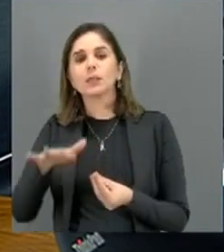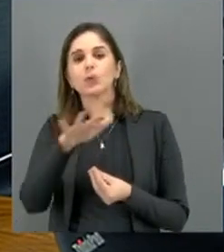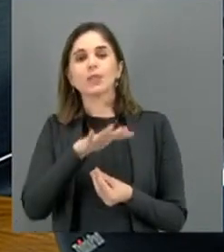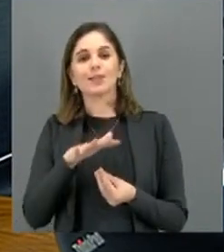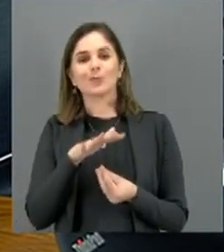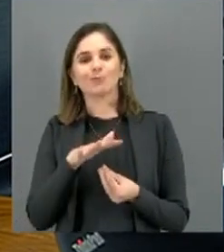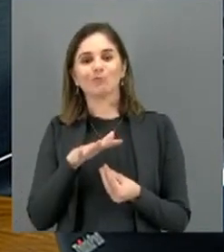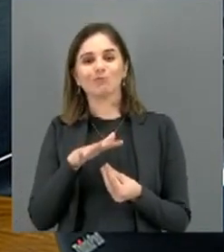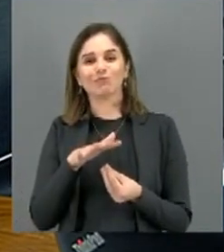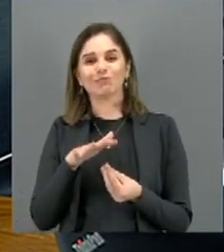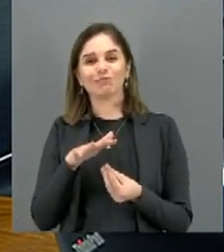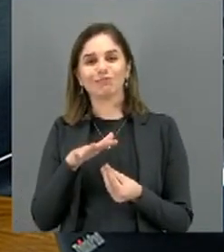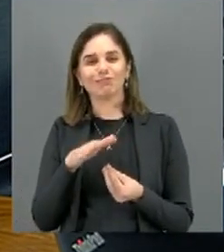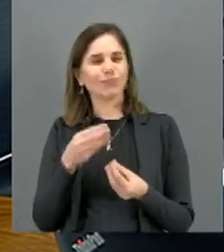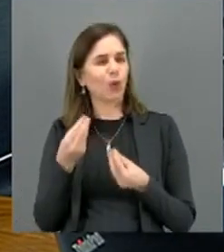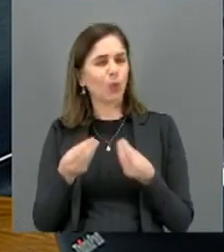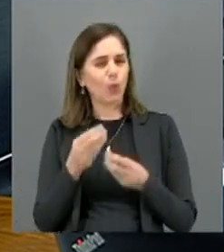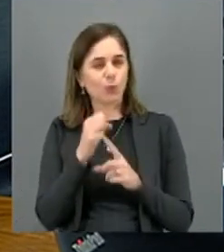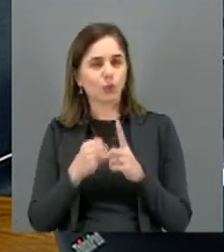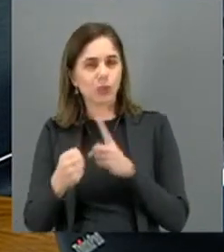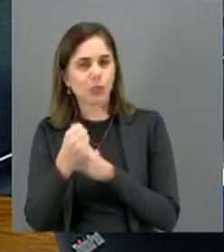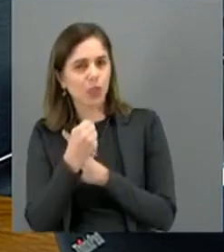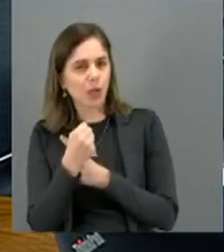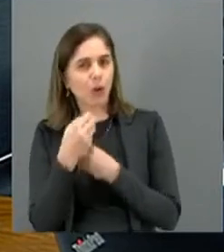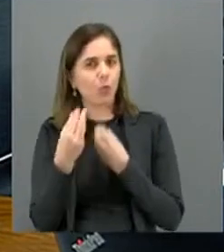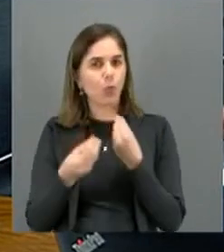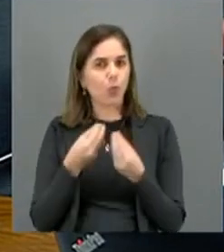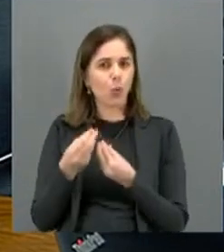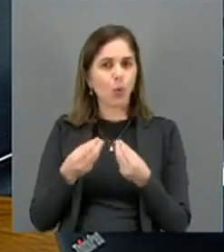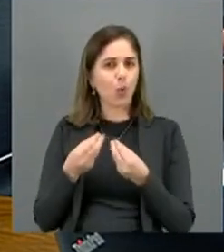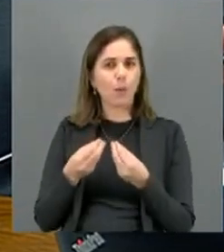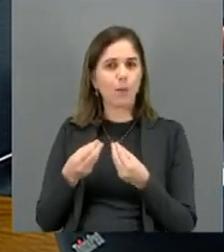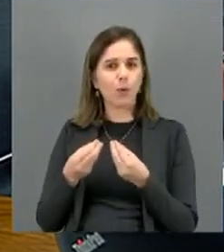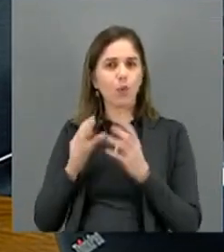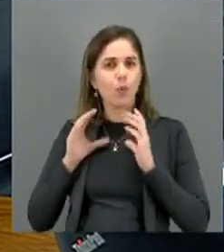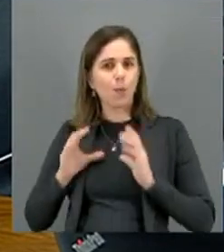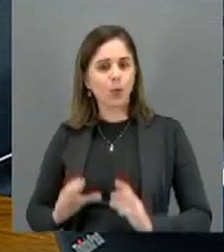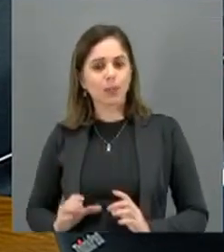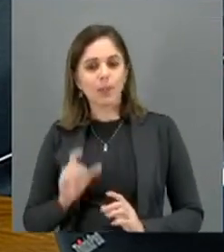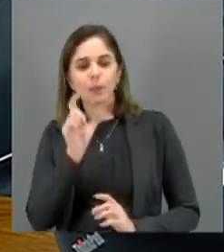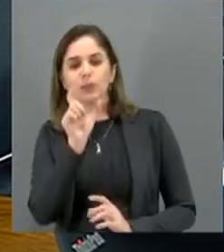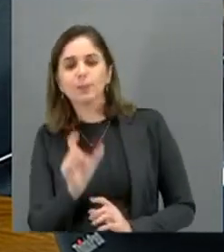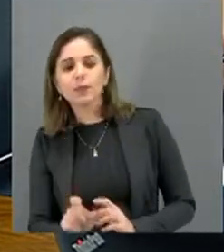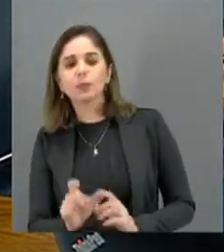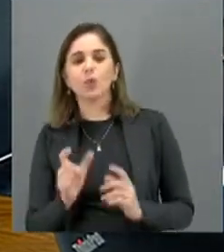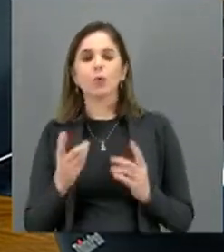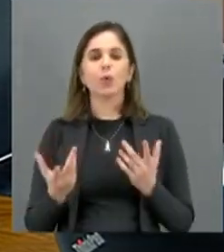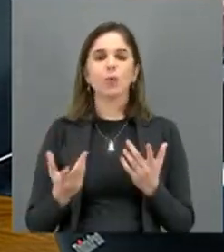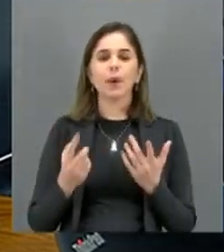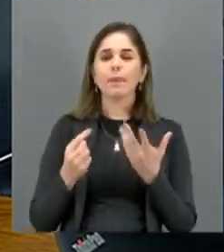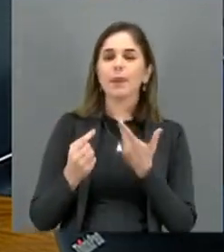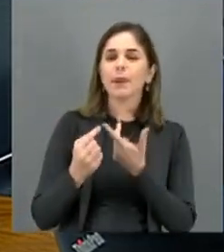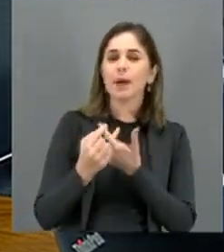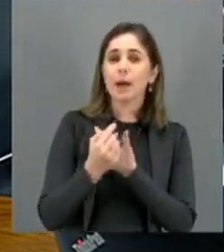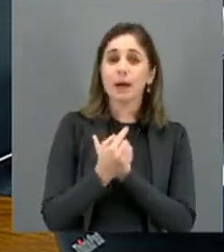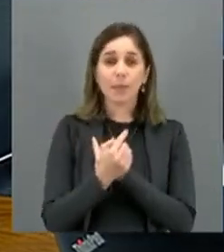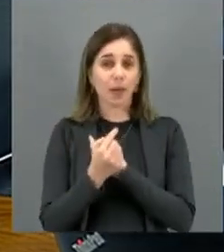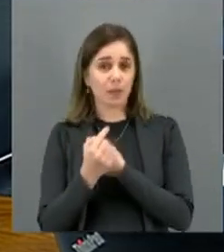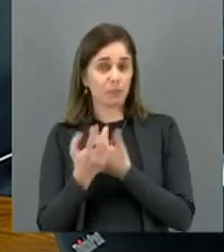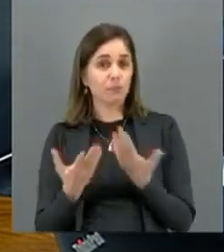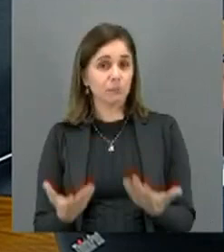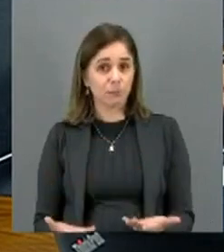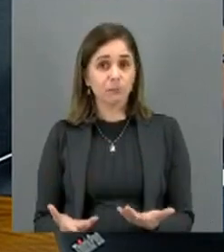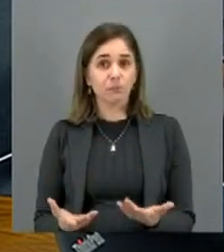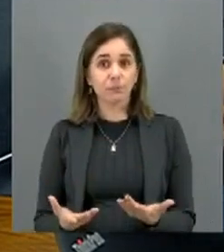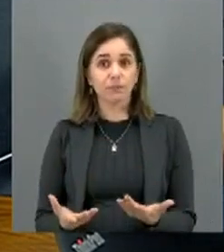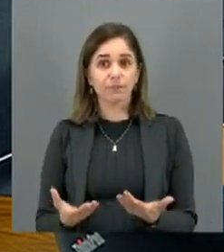as circunstâncias sociais e pessoais, bem como a conduta e os antecedentes do agente. Ou seja, dá a discricionariedade da